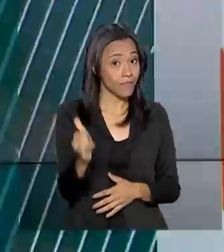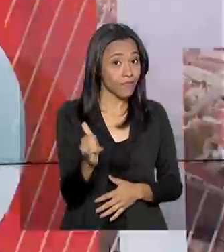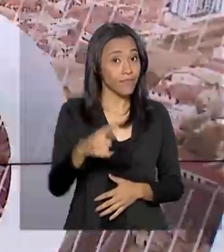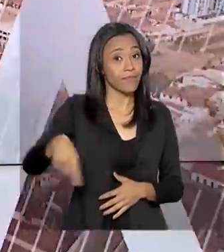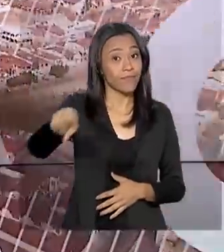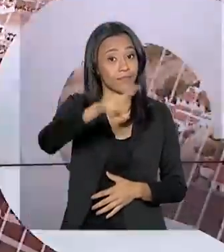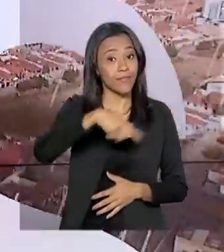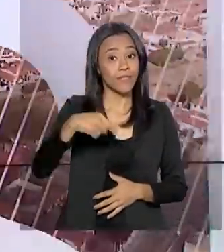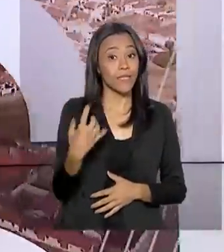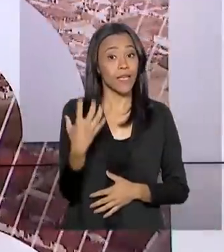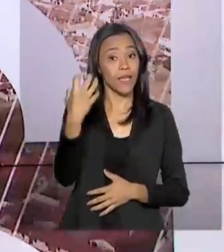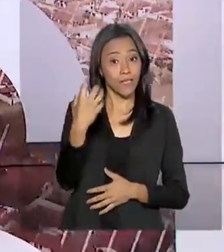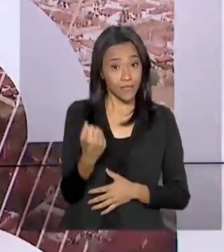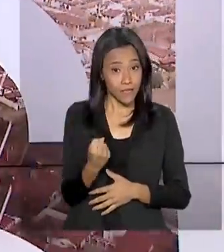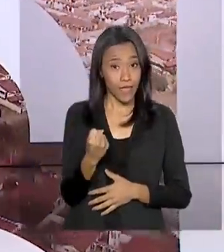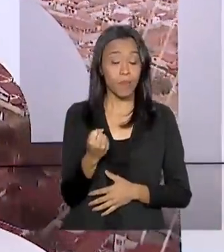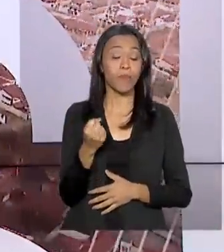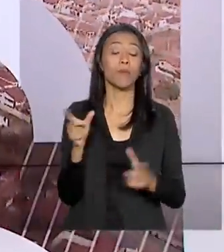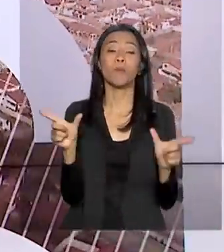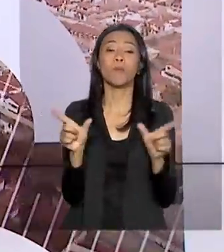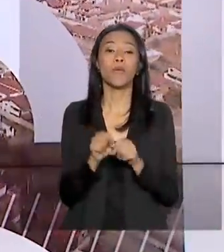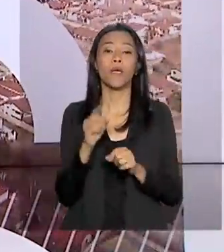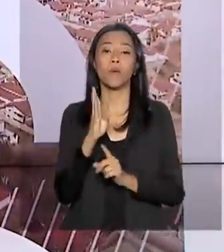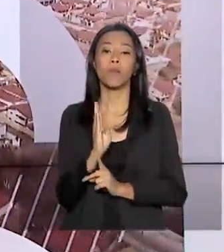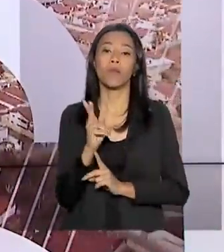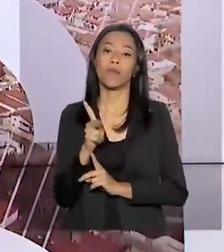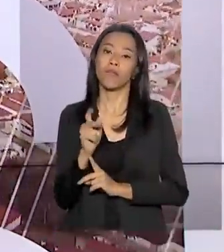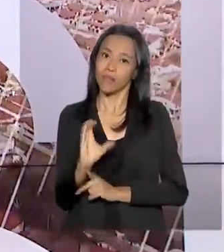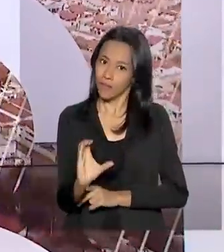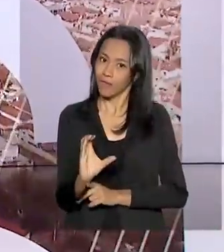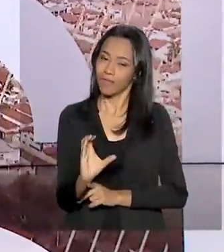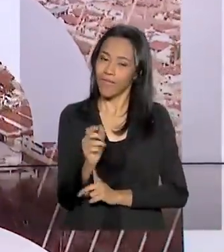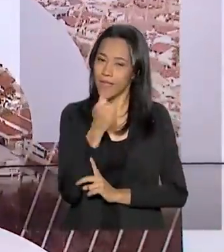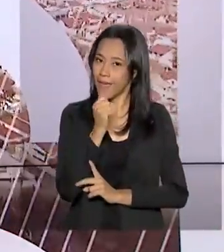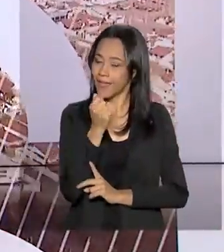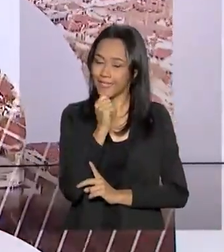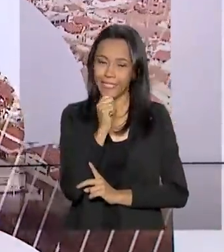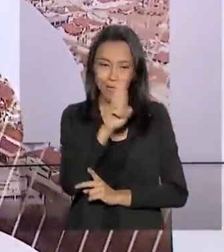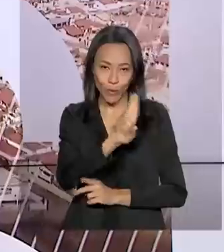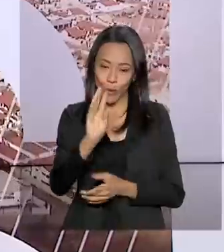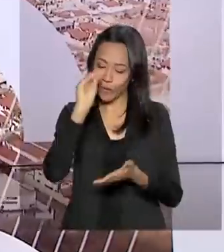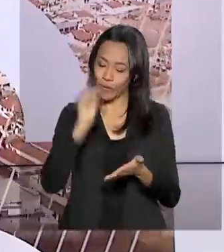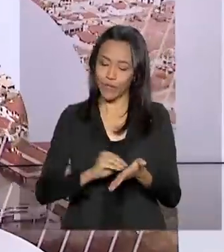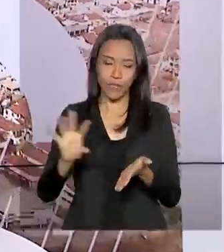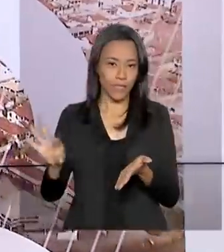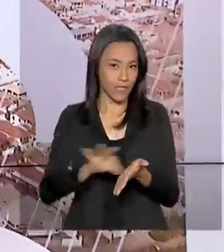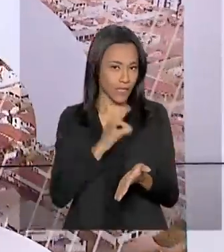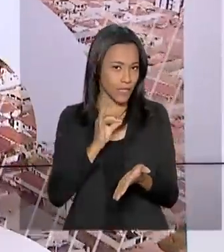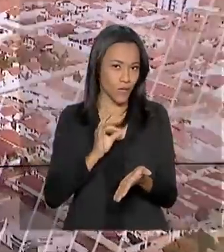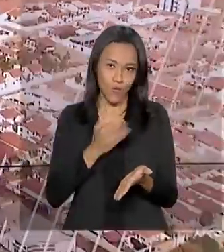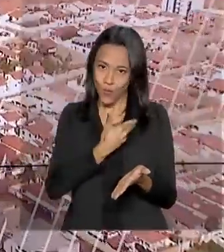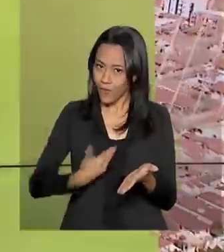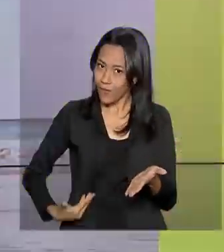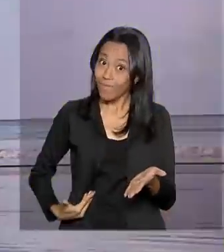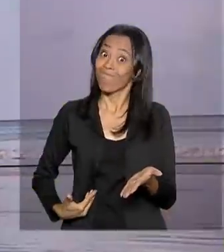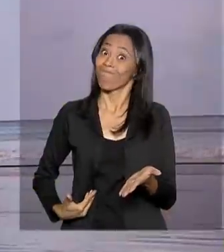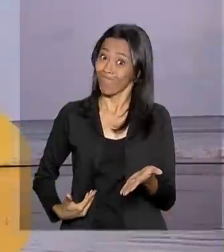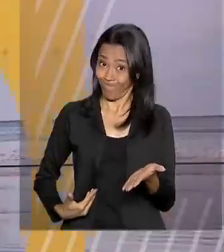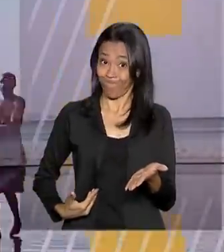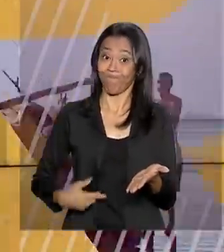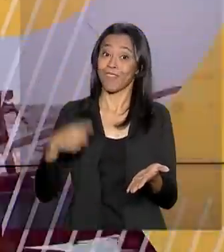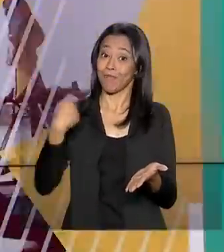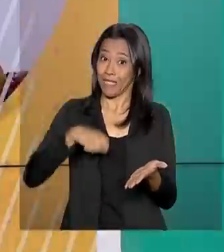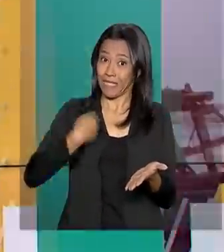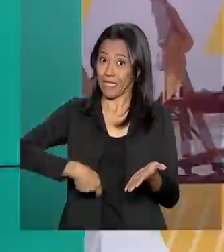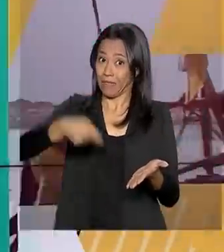recebem o Benefício de Prestação Continuada, o BPC, e ainda não fizeram a inscrição no Cadastro Único do Governo Federal. O